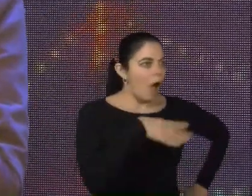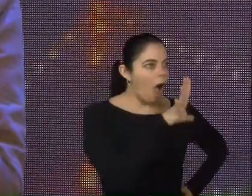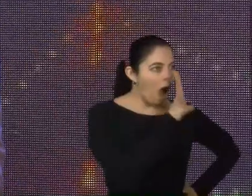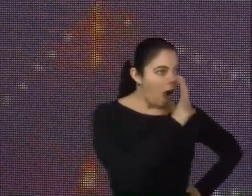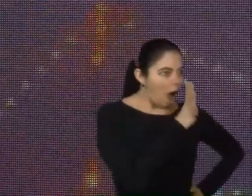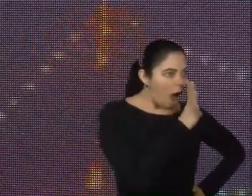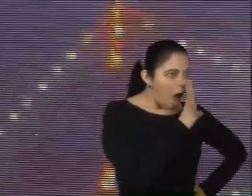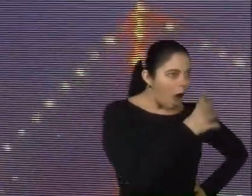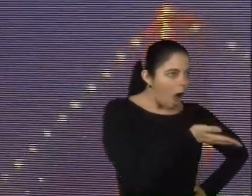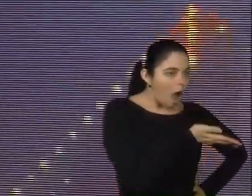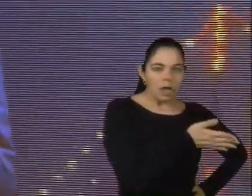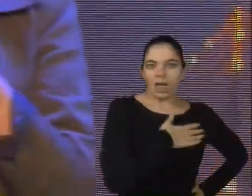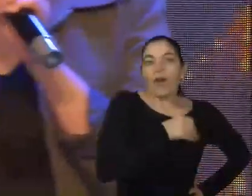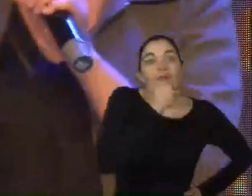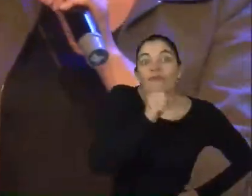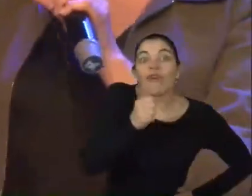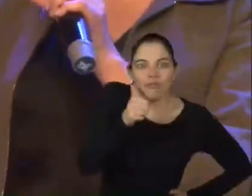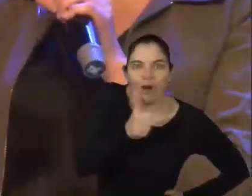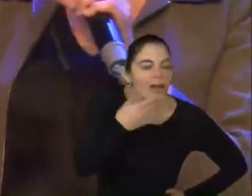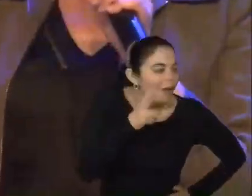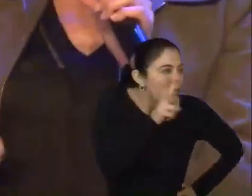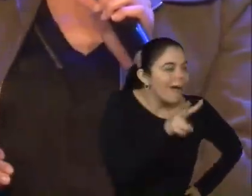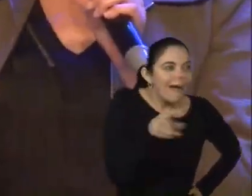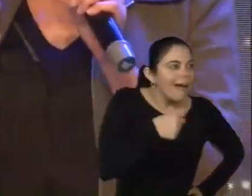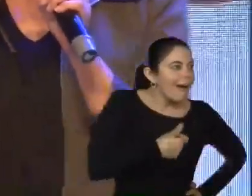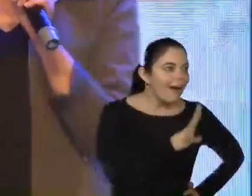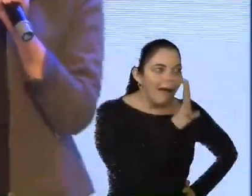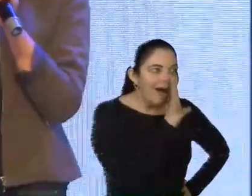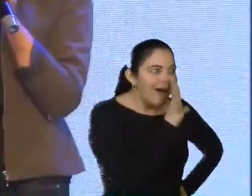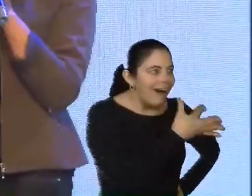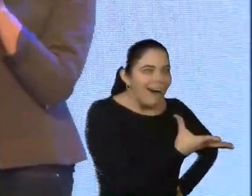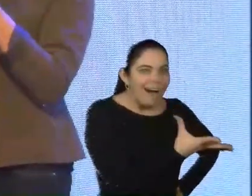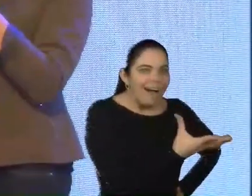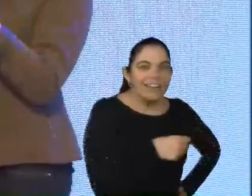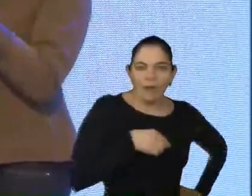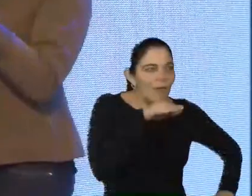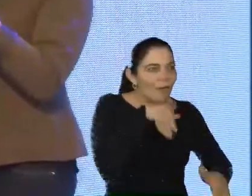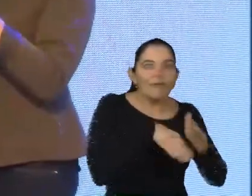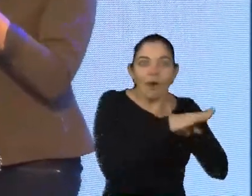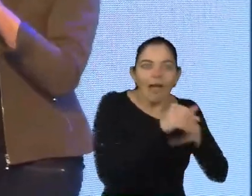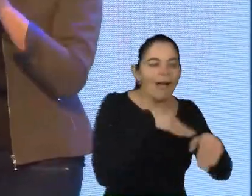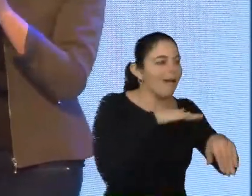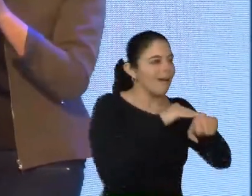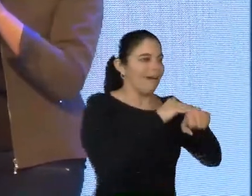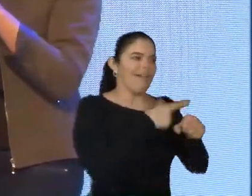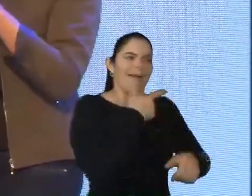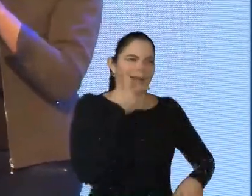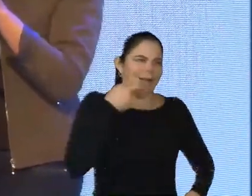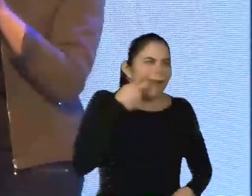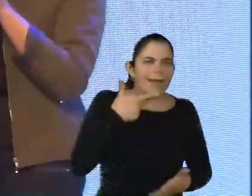garoto? Porque sou vó, né, gente? Tudo bem, né? E aí eu fui conversar com ele, e eu falei assim, Alex, a gente falou tanto